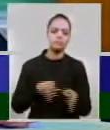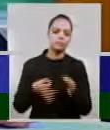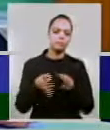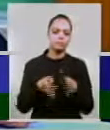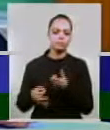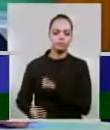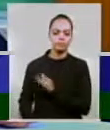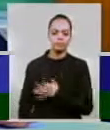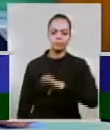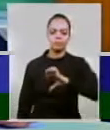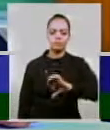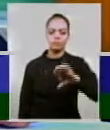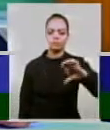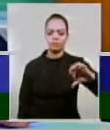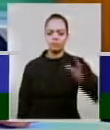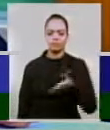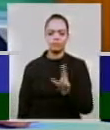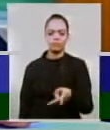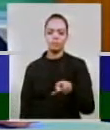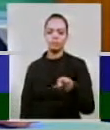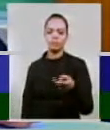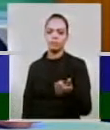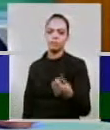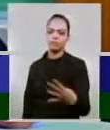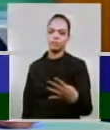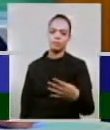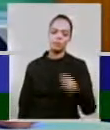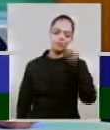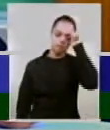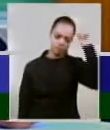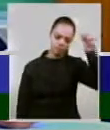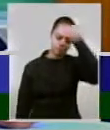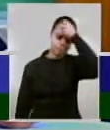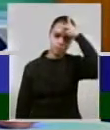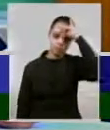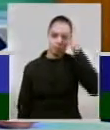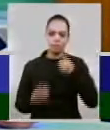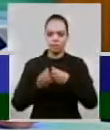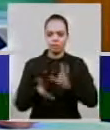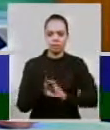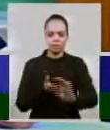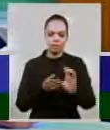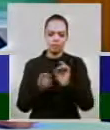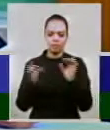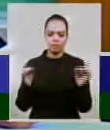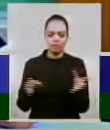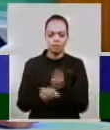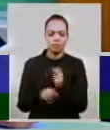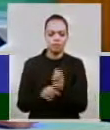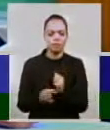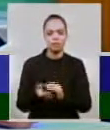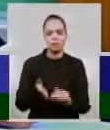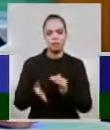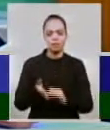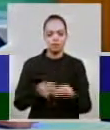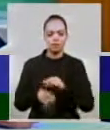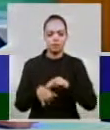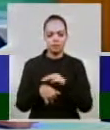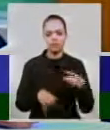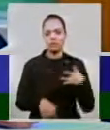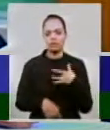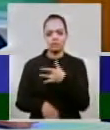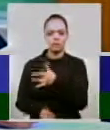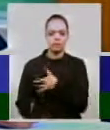Projeto número 99, de 2014, do Prefeito Municipal, que abre crédito especial no orçamento da Secretaria Municipal de